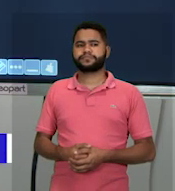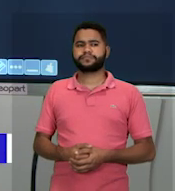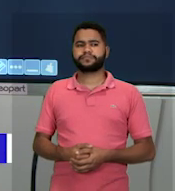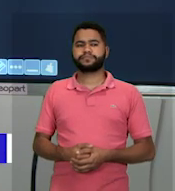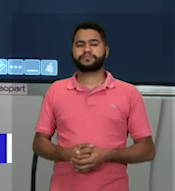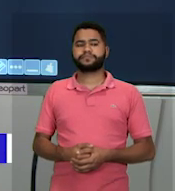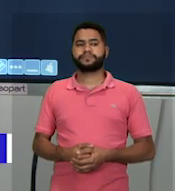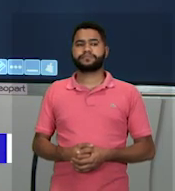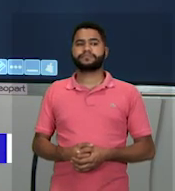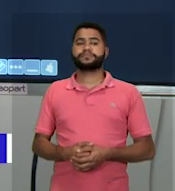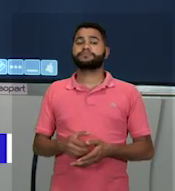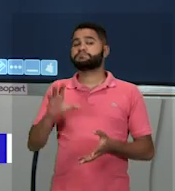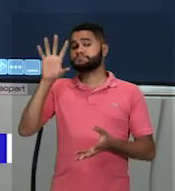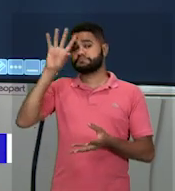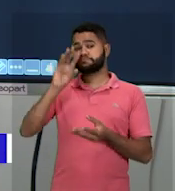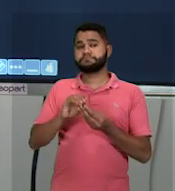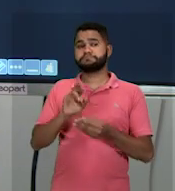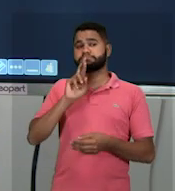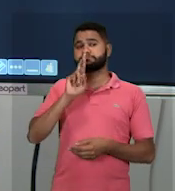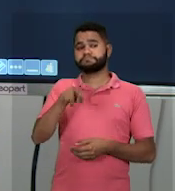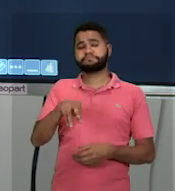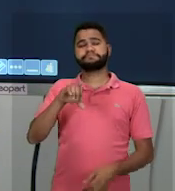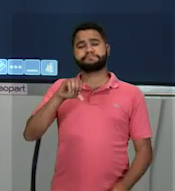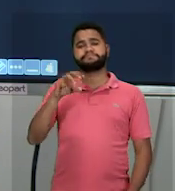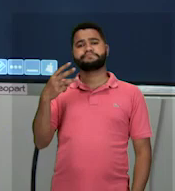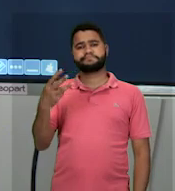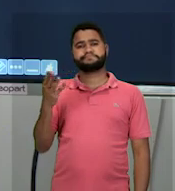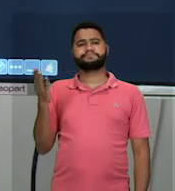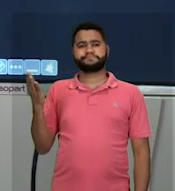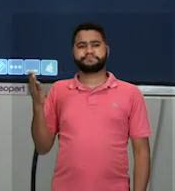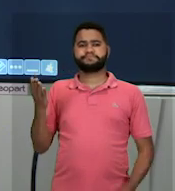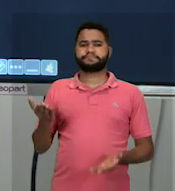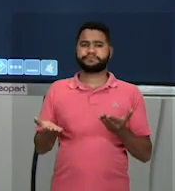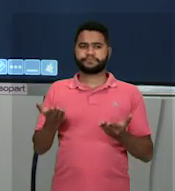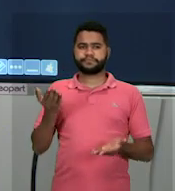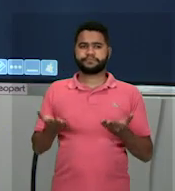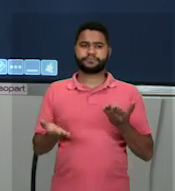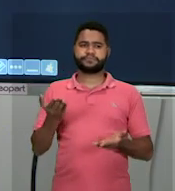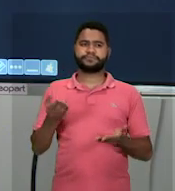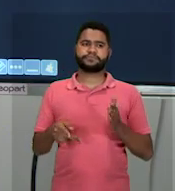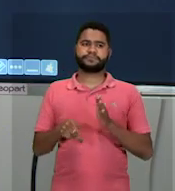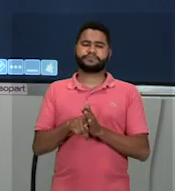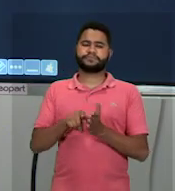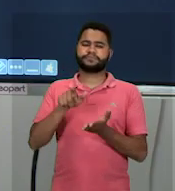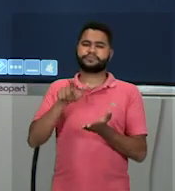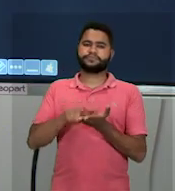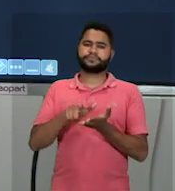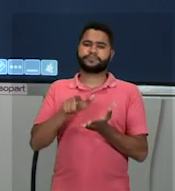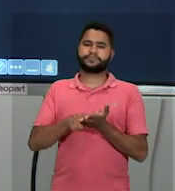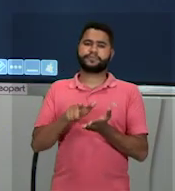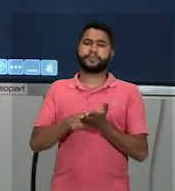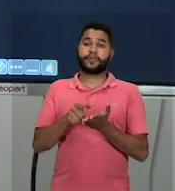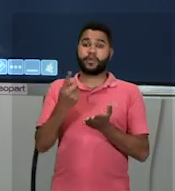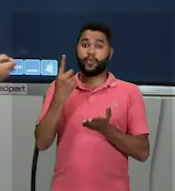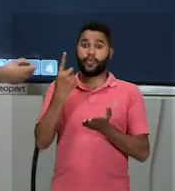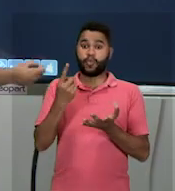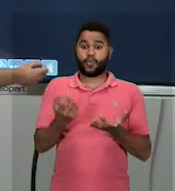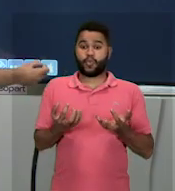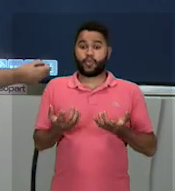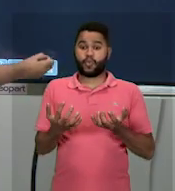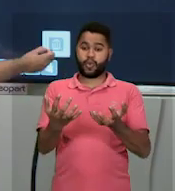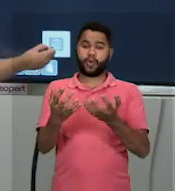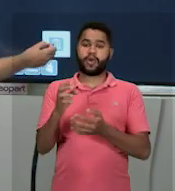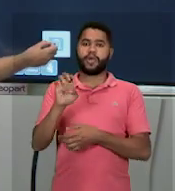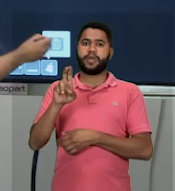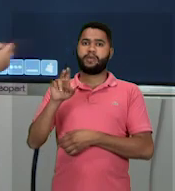93. Conclusão, resposta, 93 quilos, que rende lá um pé de eucalipto. Gente, um